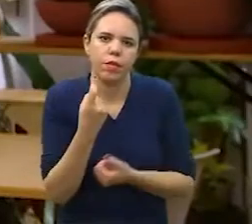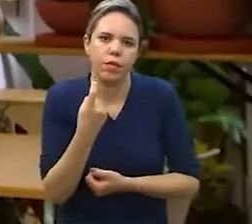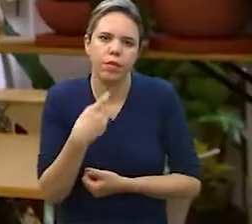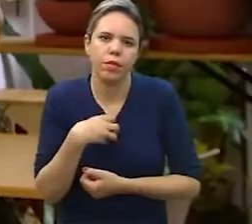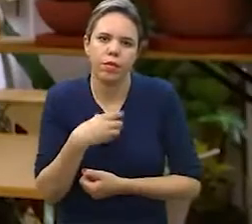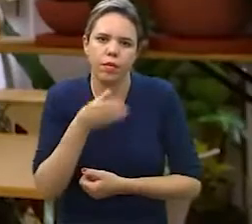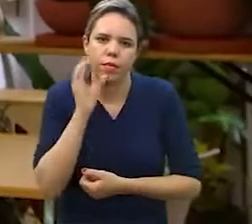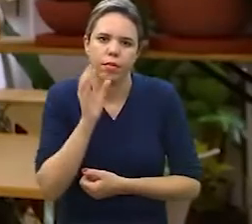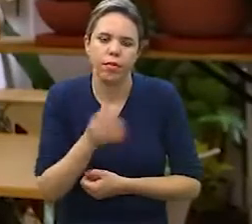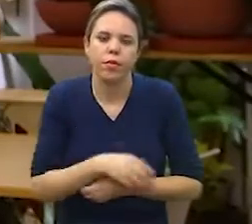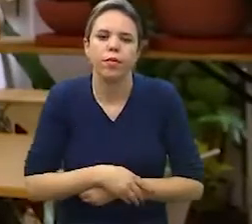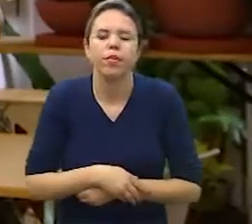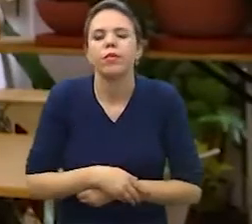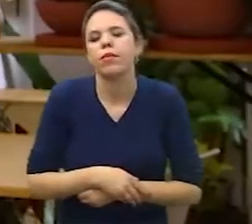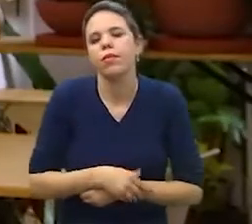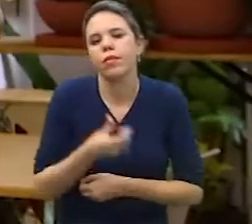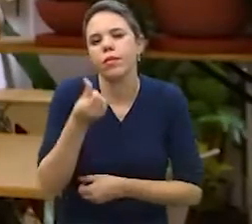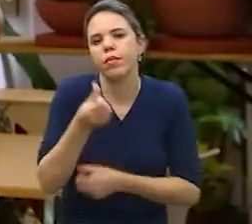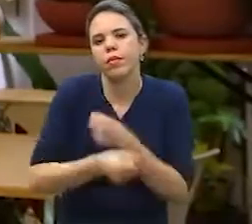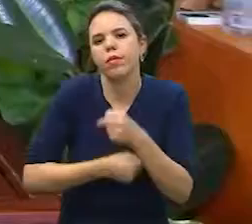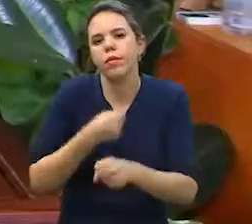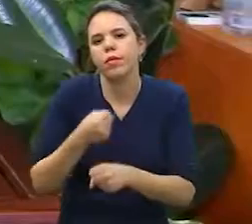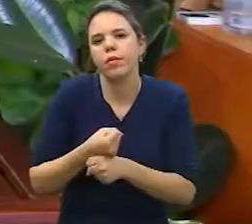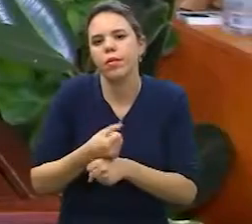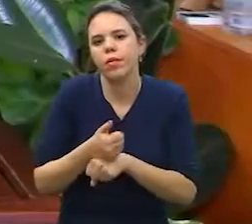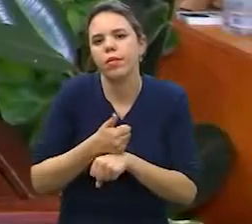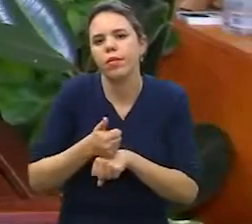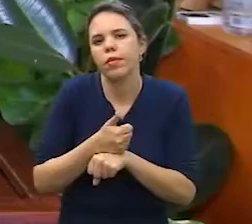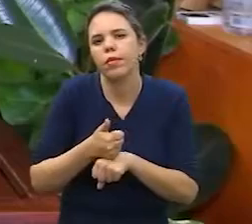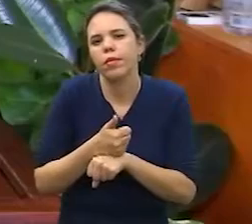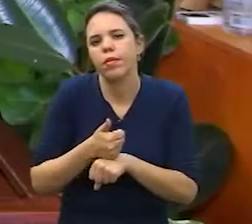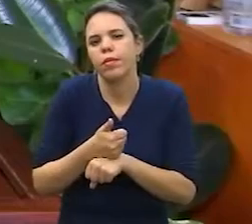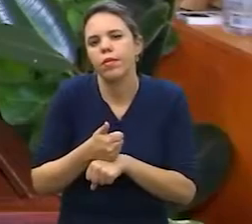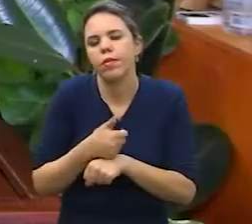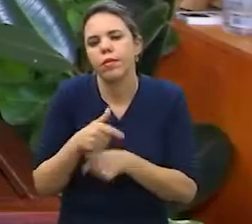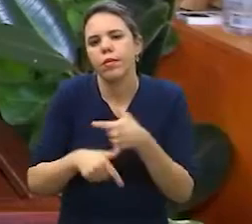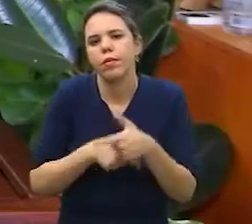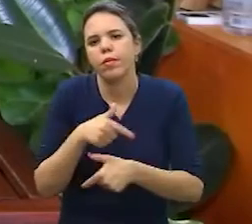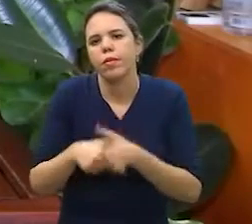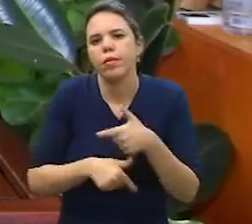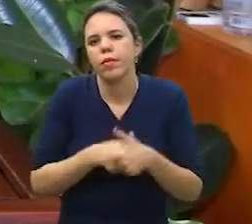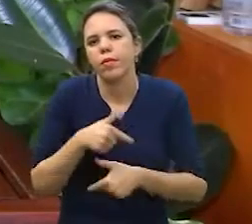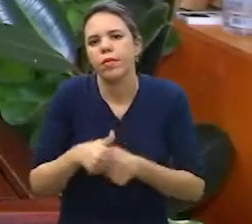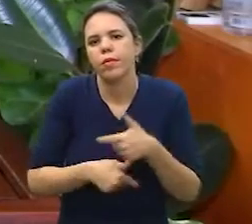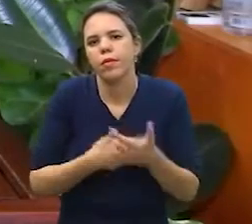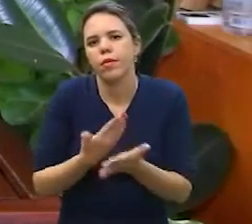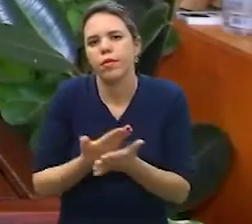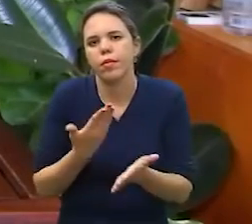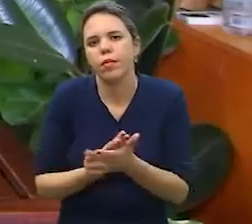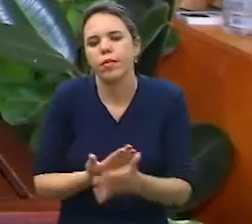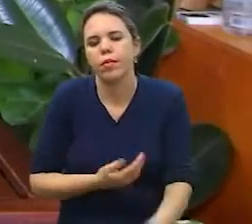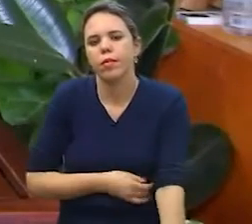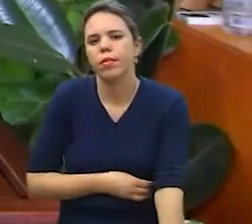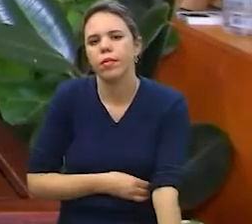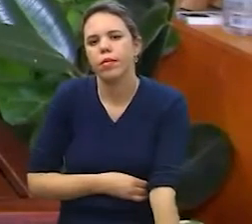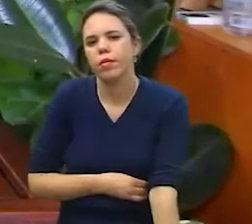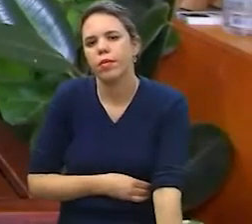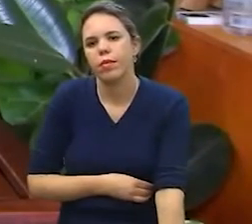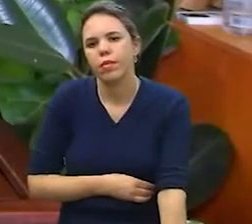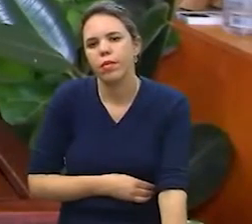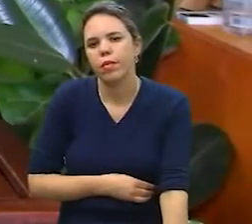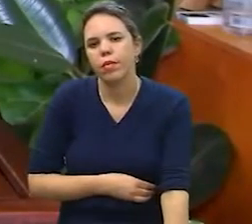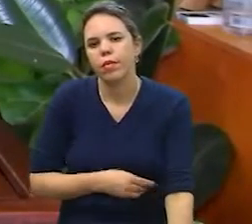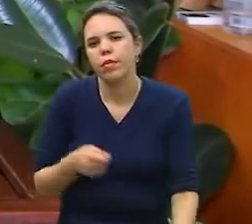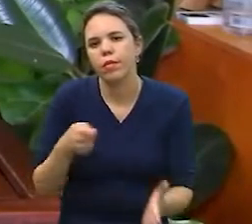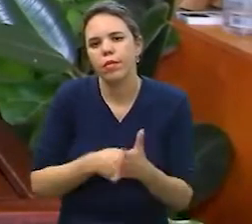única bebida. Então, faz 6 anos que eu já estou nesse ramo, 6 anos trabalhando, 6 anos estudando e